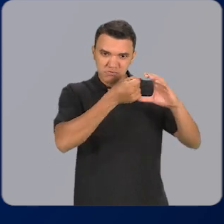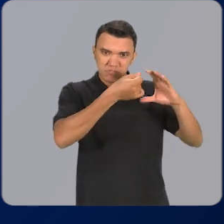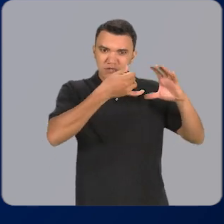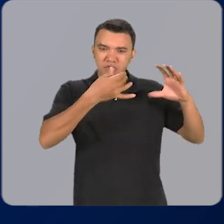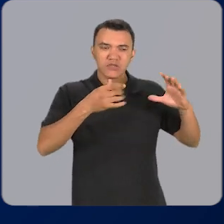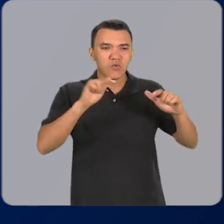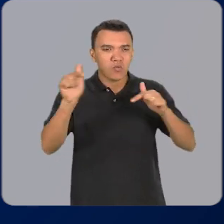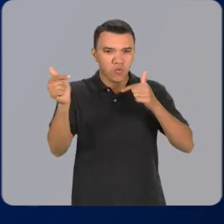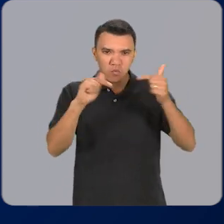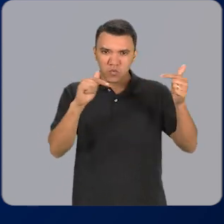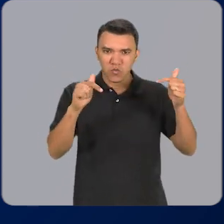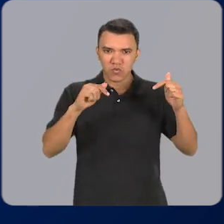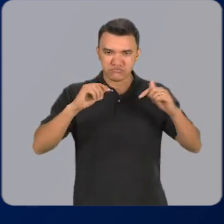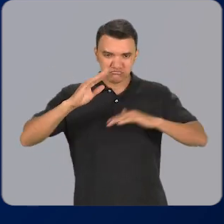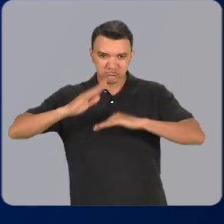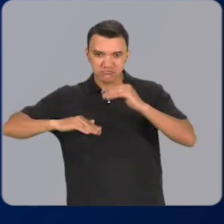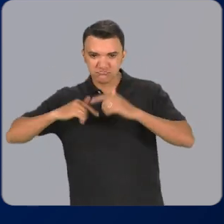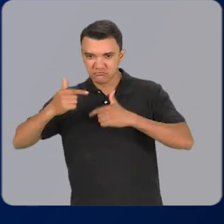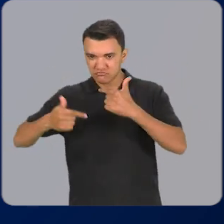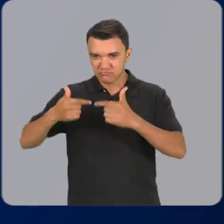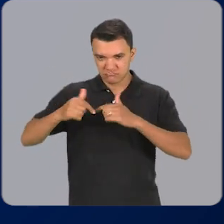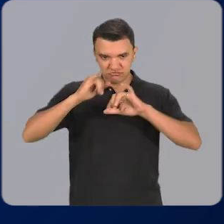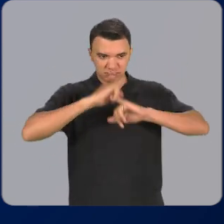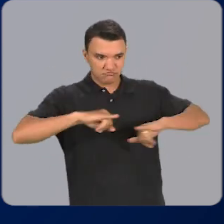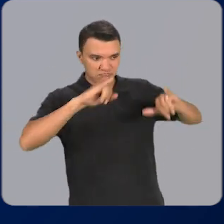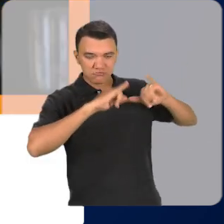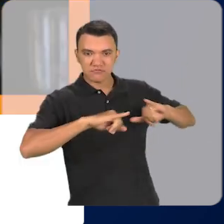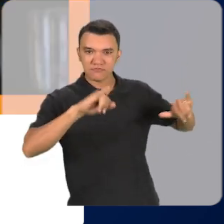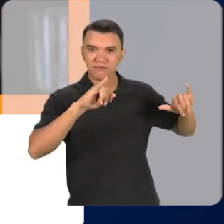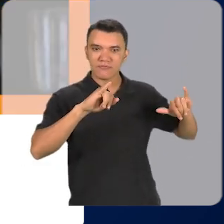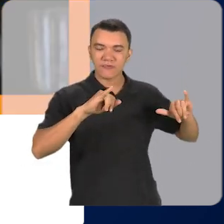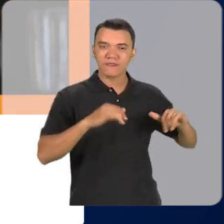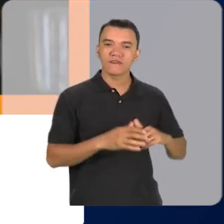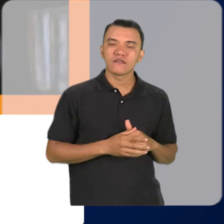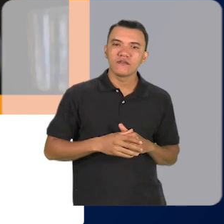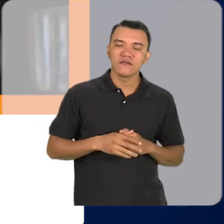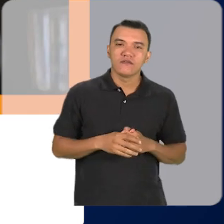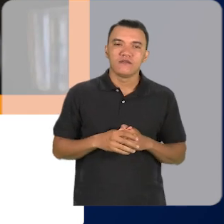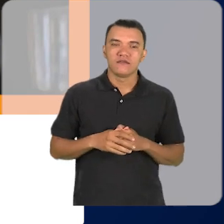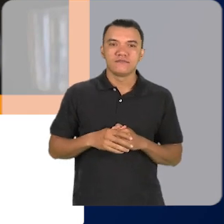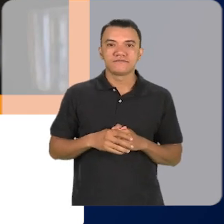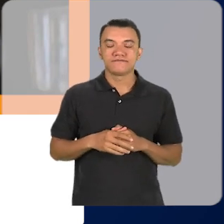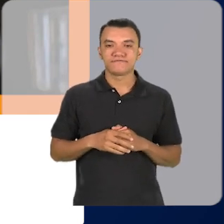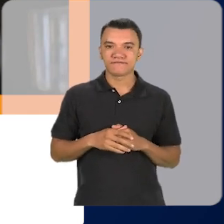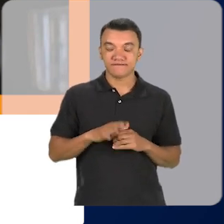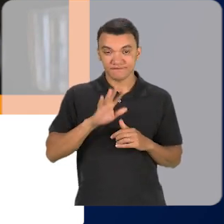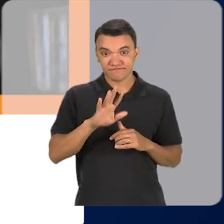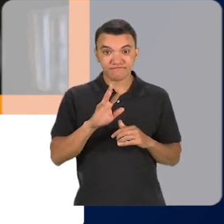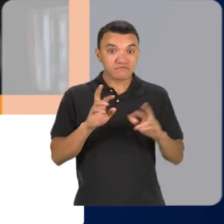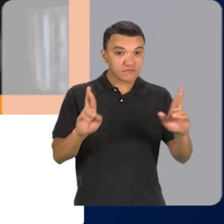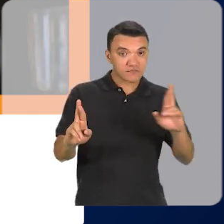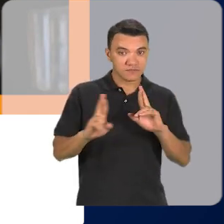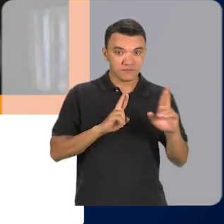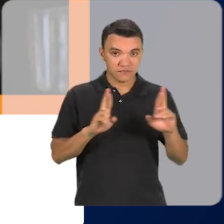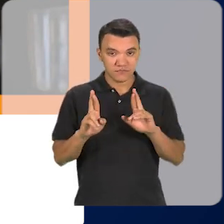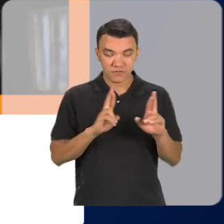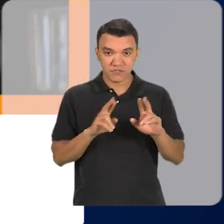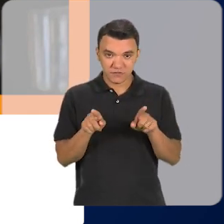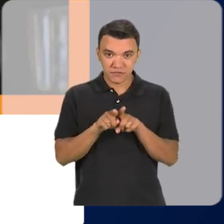esses profissionais que trabalham como pregoeiros? Bom, eu vou fazer uma relação também,